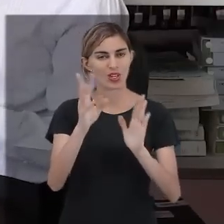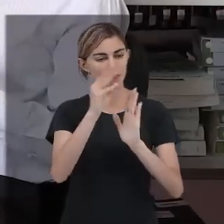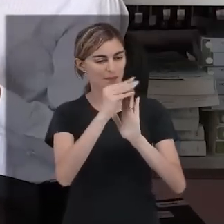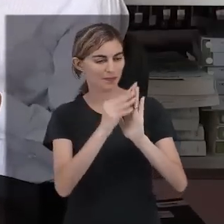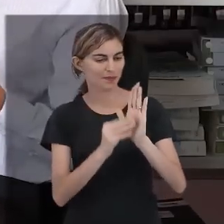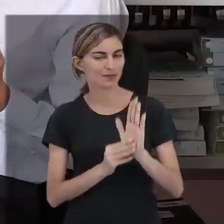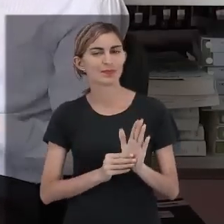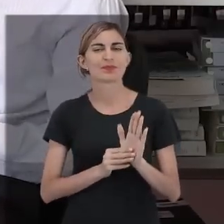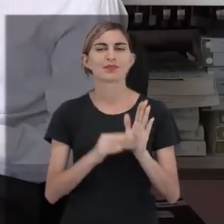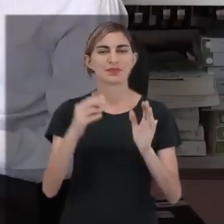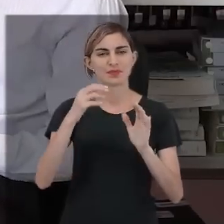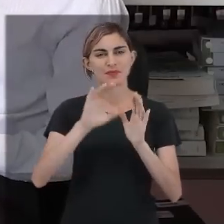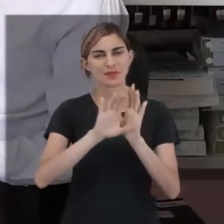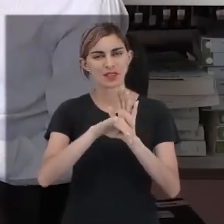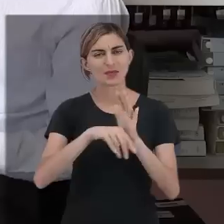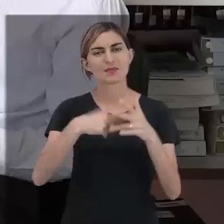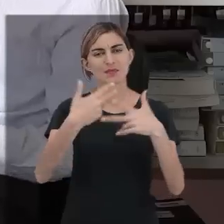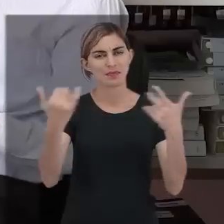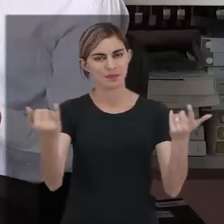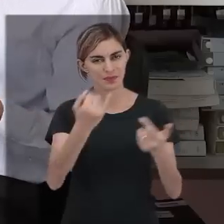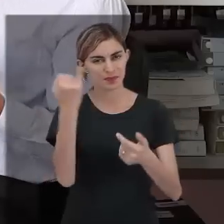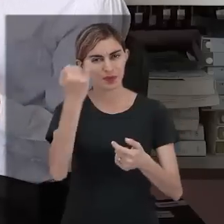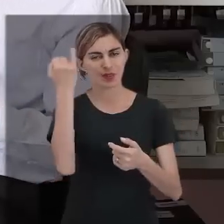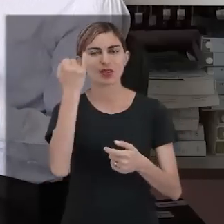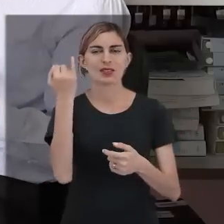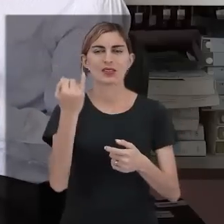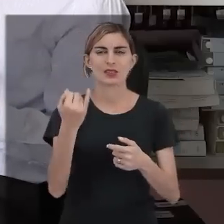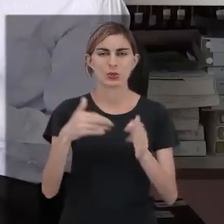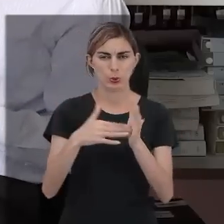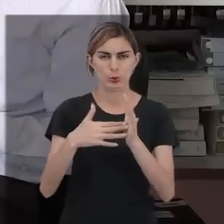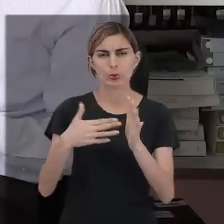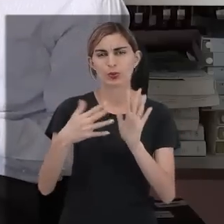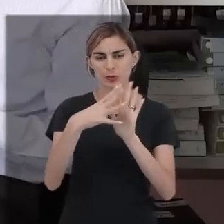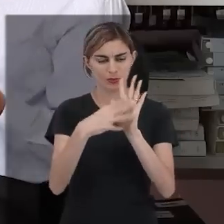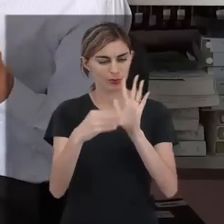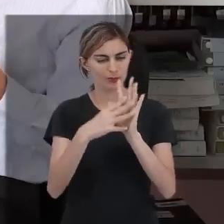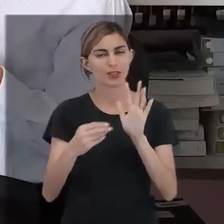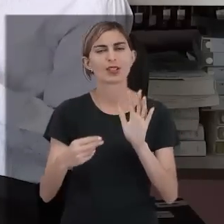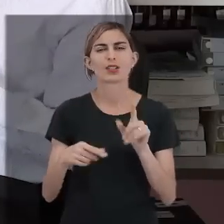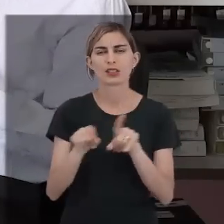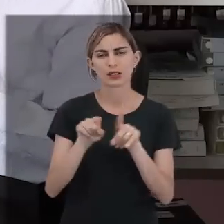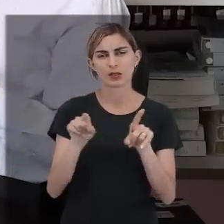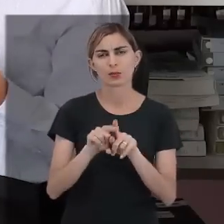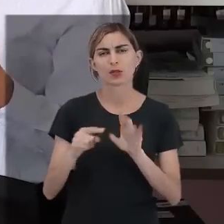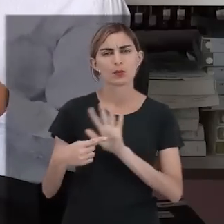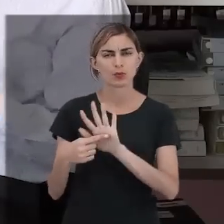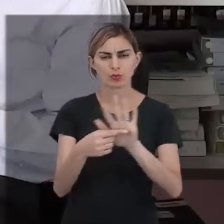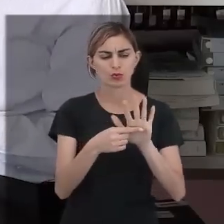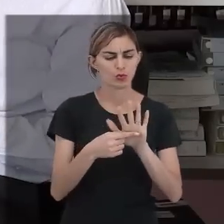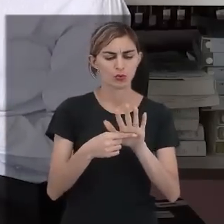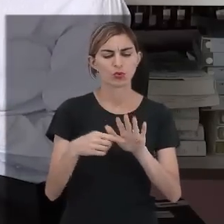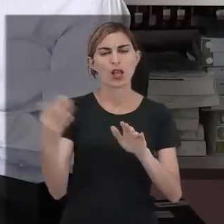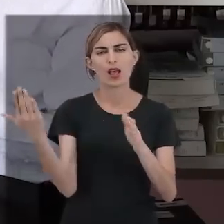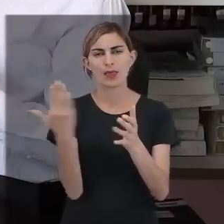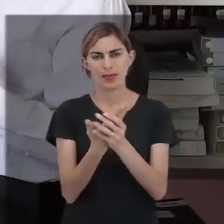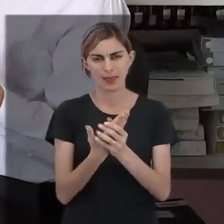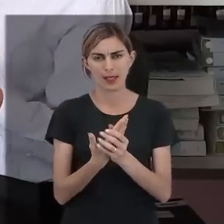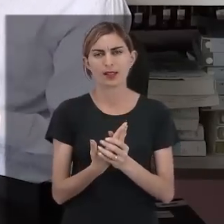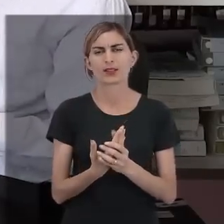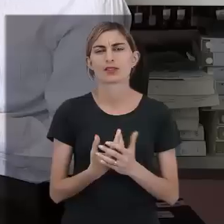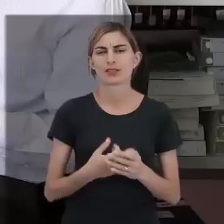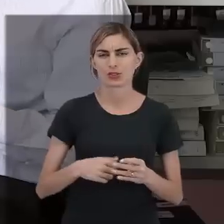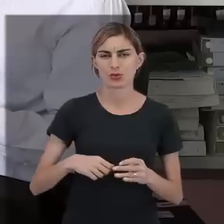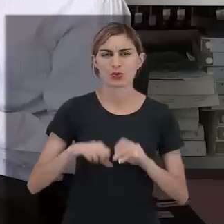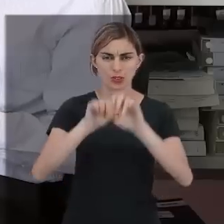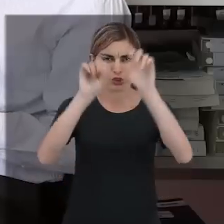estabeleceu, né, quais seriam esses princípios importantes desta última versão, essa última versão também trouxe o anexo SL, que é chamado